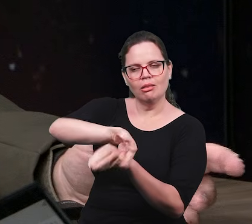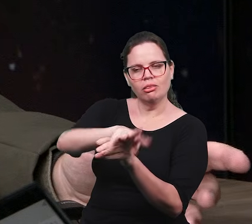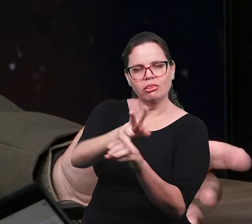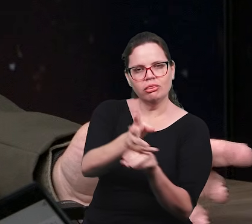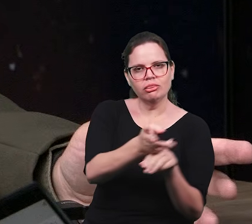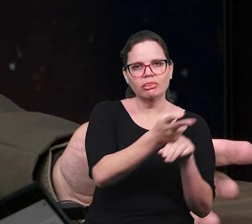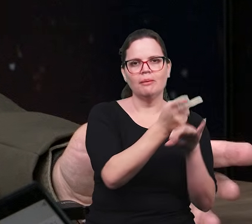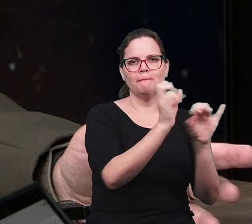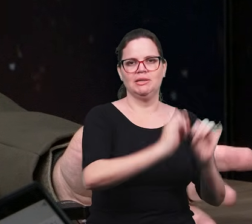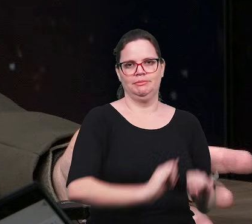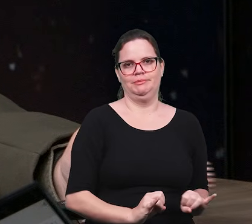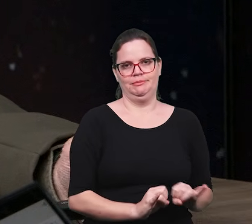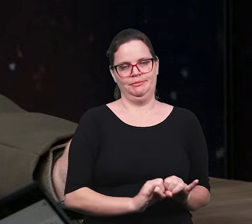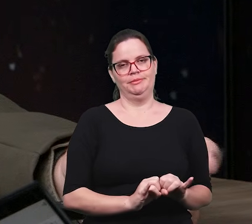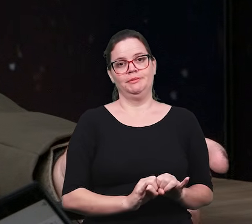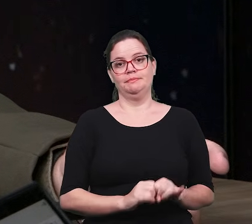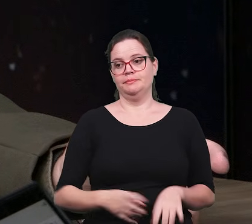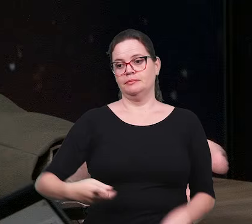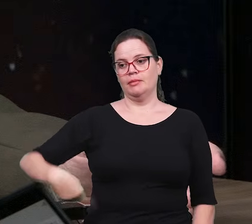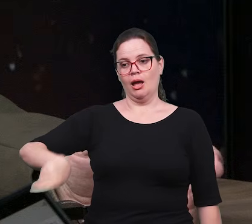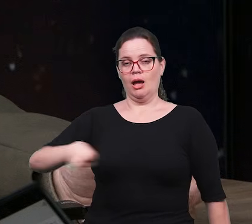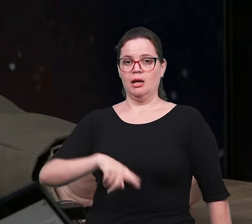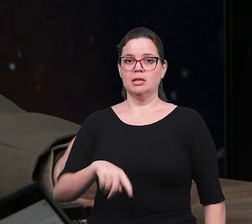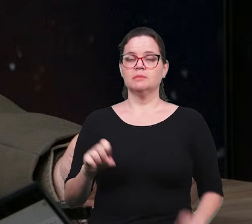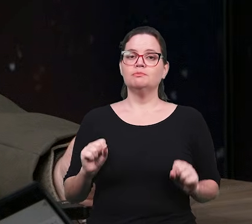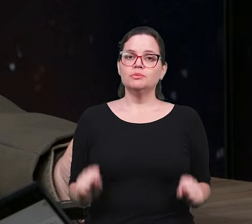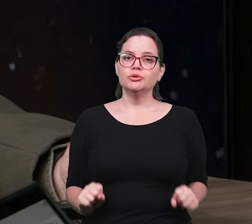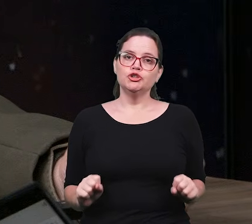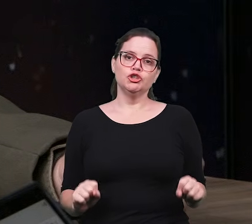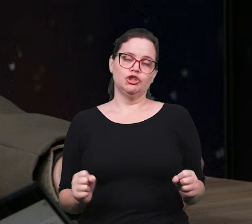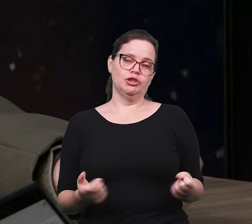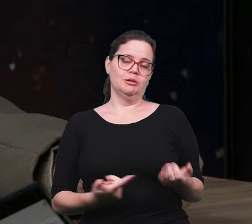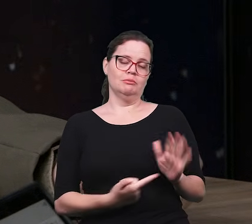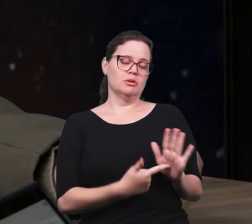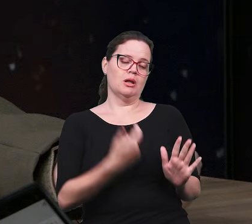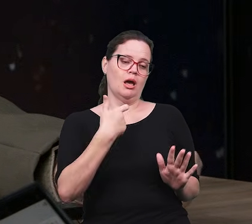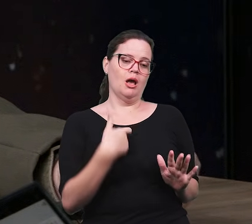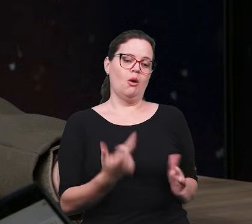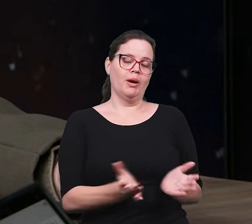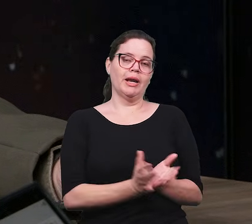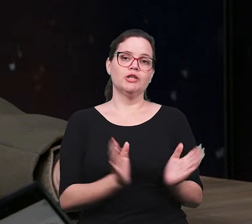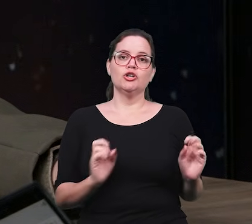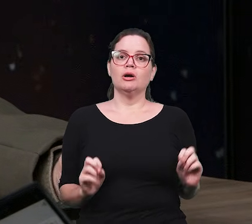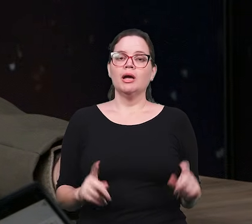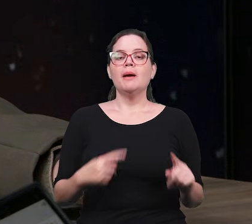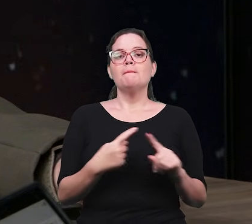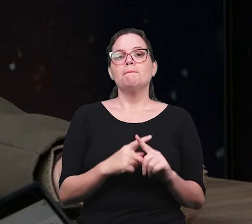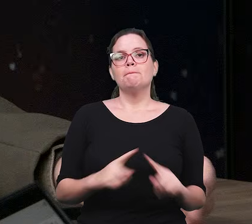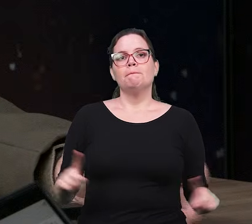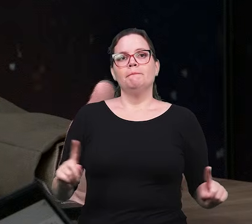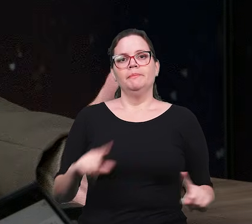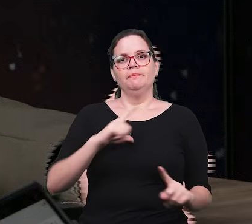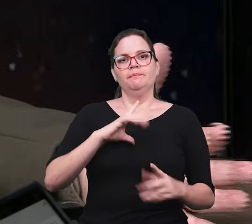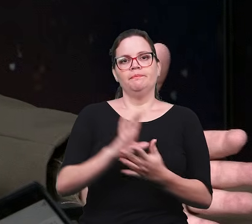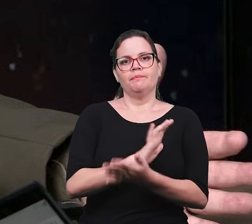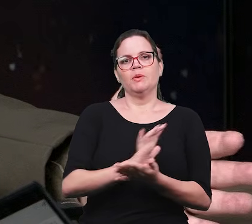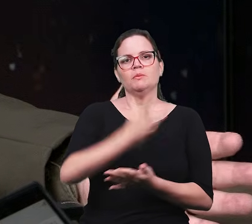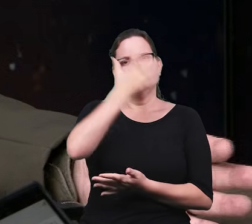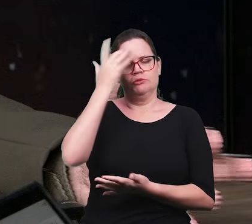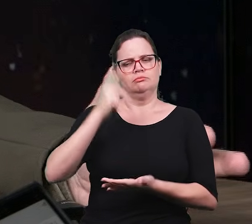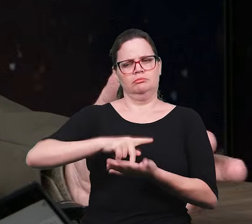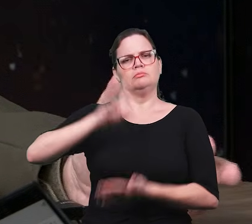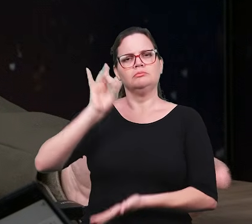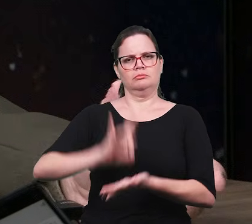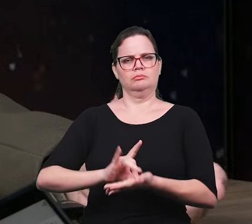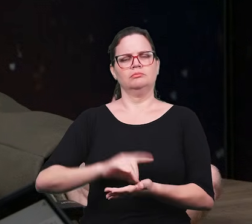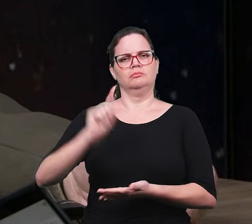forma mais aberta, né? Não tinha mais aquela perseguição. Então as pessoas começavam a vir para o cristianismo. Algumas pessoas de forma sincera, a